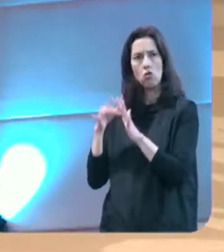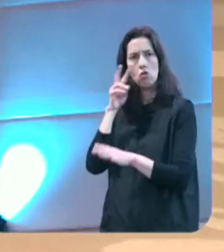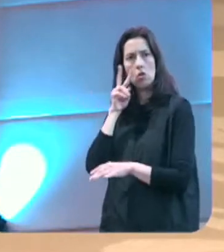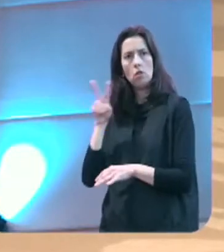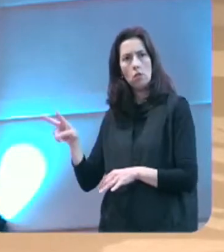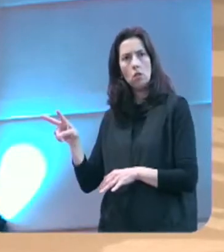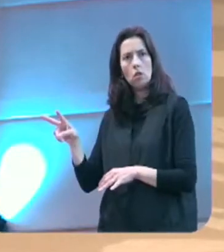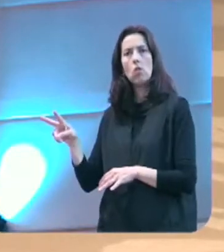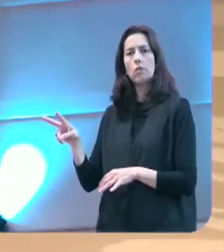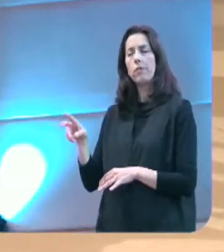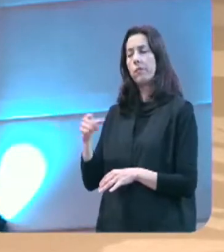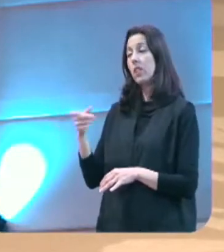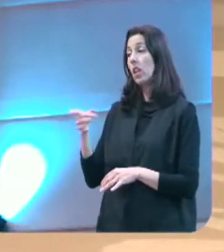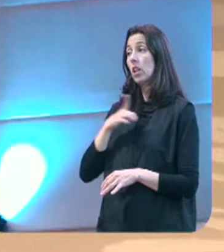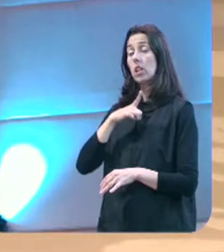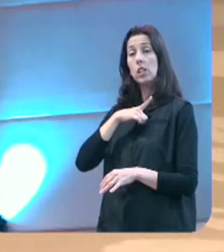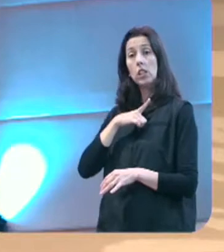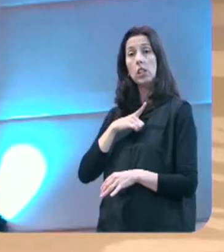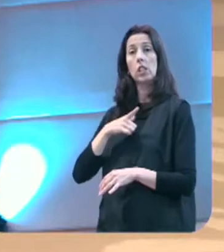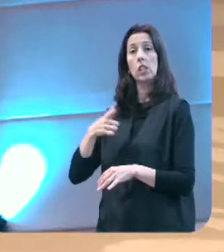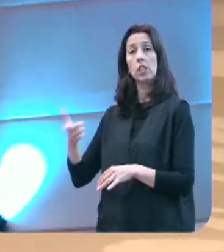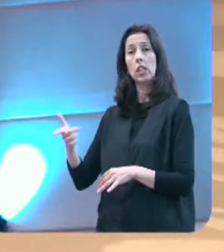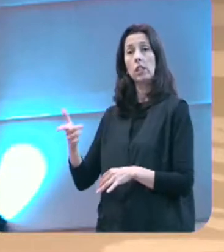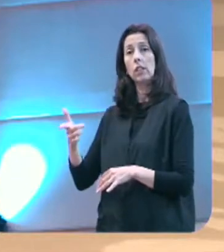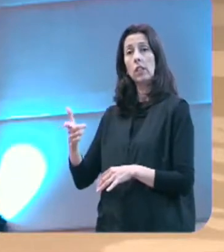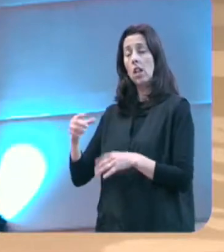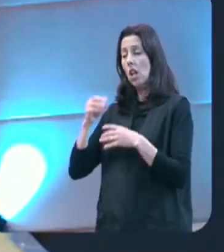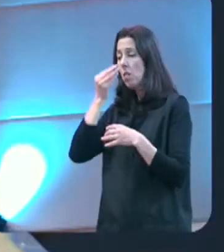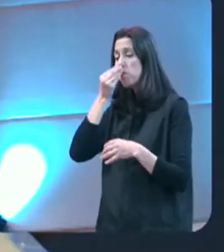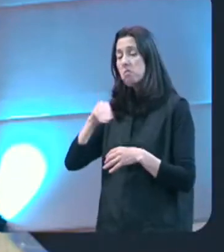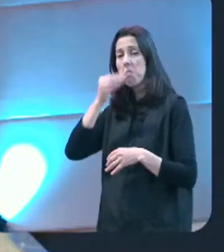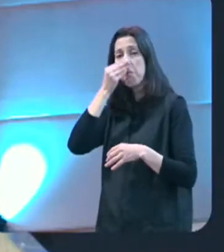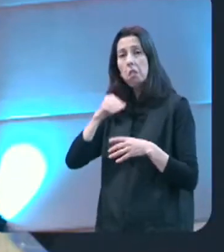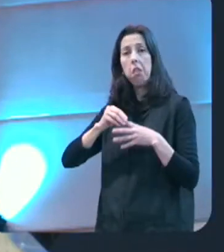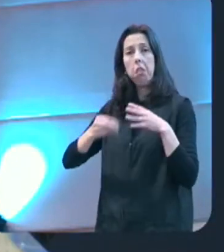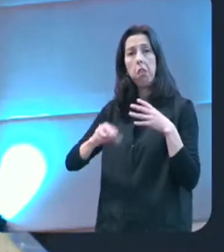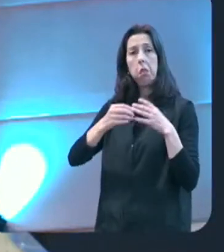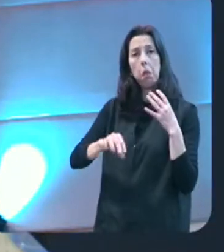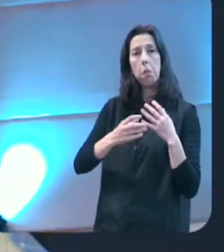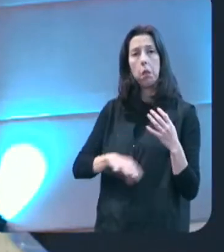E para os sacerdotes, eles eram impuros, eram imundos, eram pecadores.